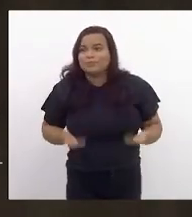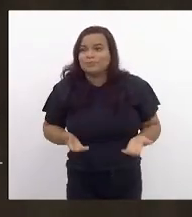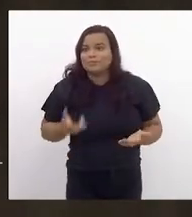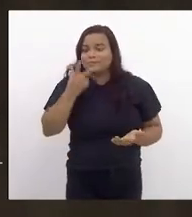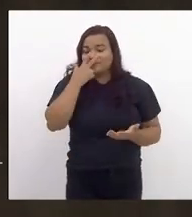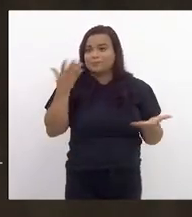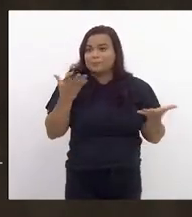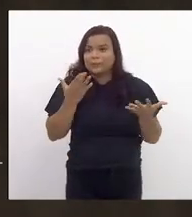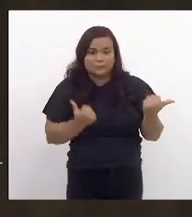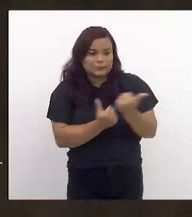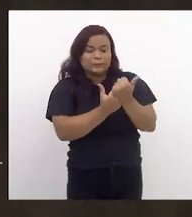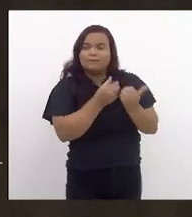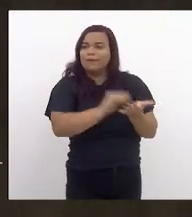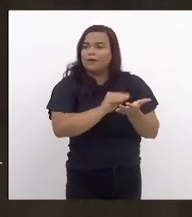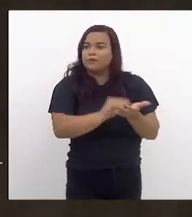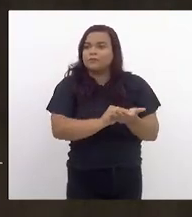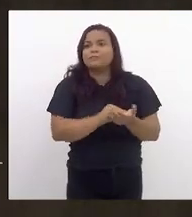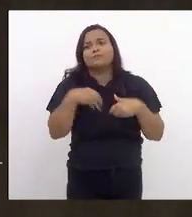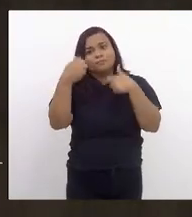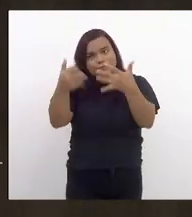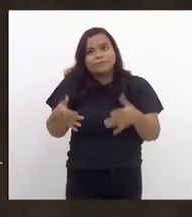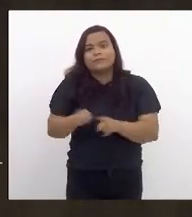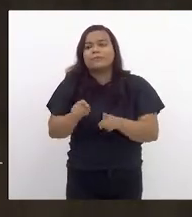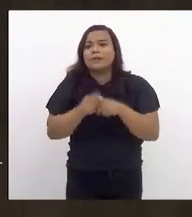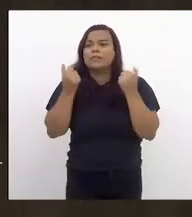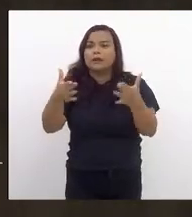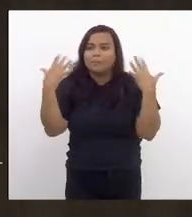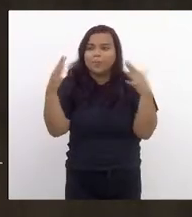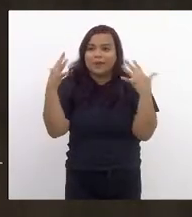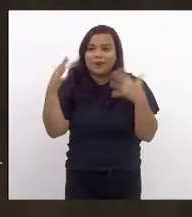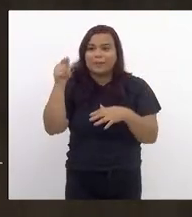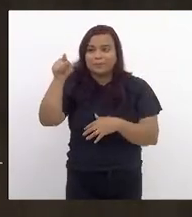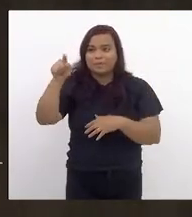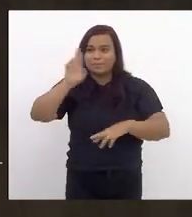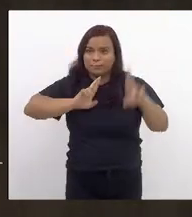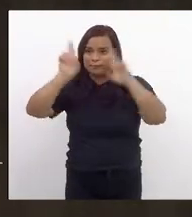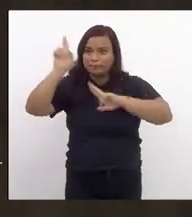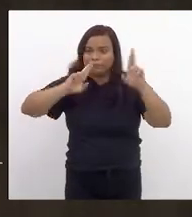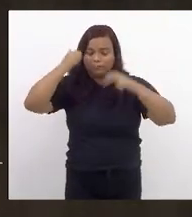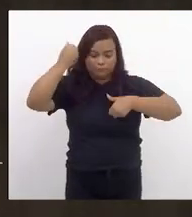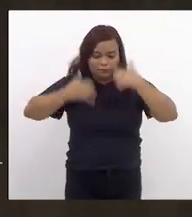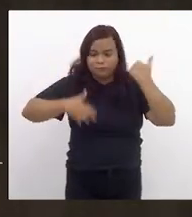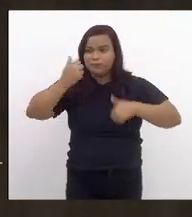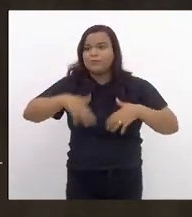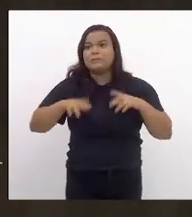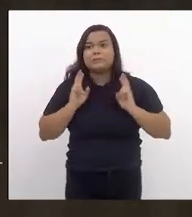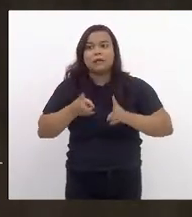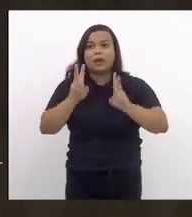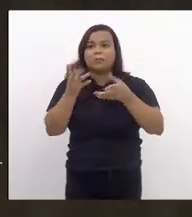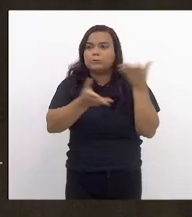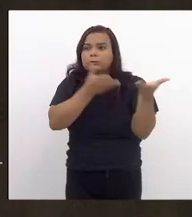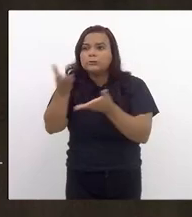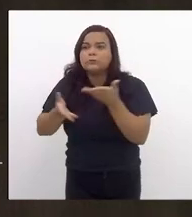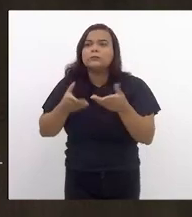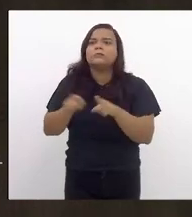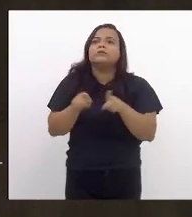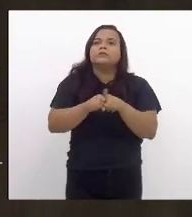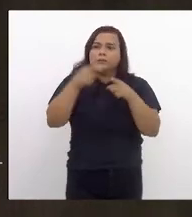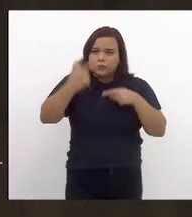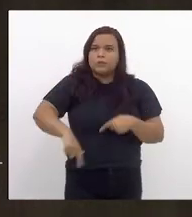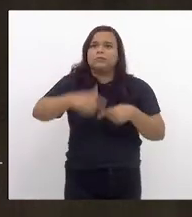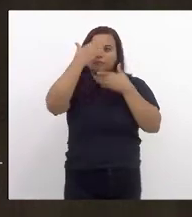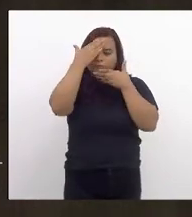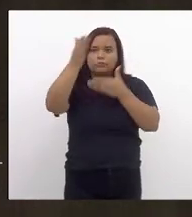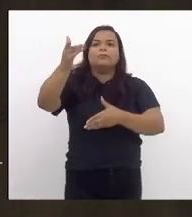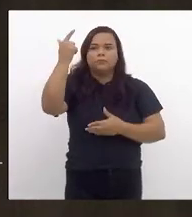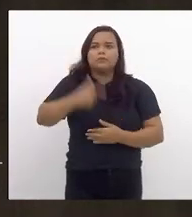apoiar. Então fica aqui o registro, parabenizar a Vossa Excelência a condução, sempre zelosa, e agradecer aqui mais uma vez publicamente,